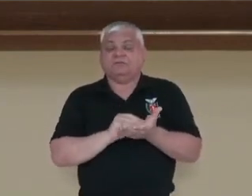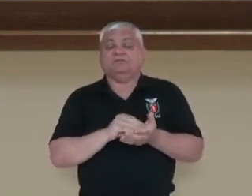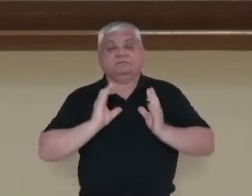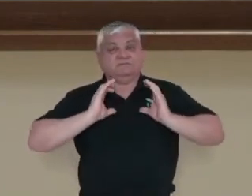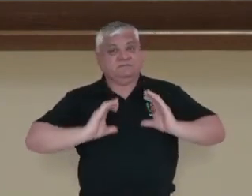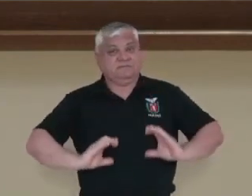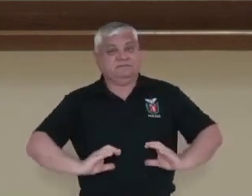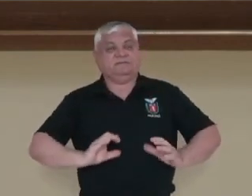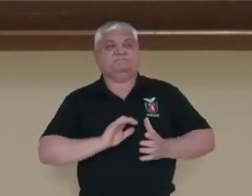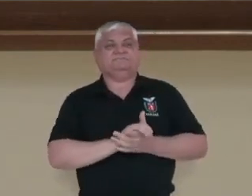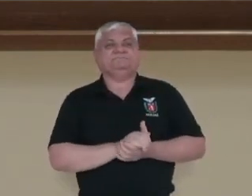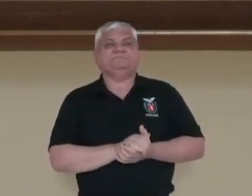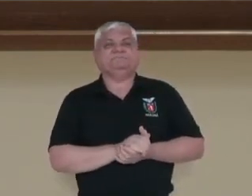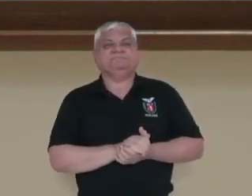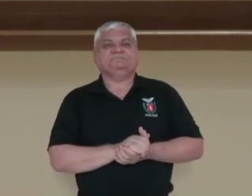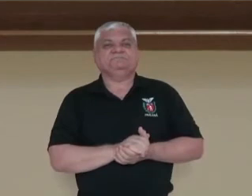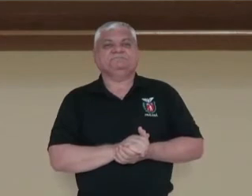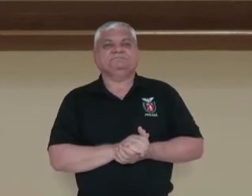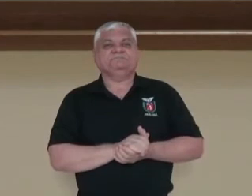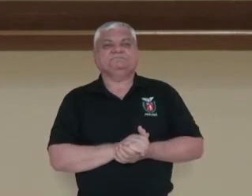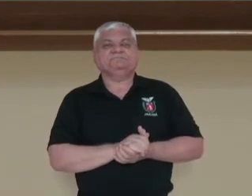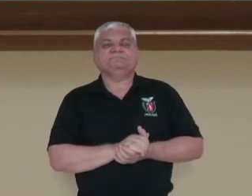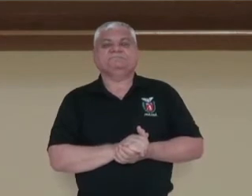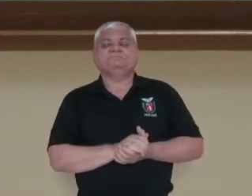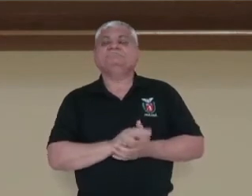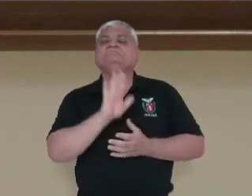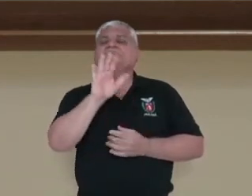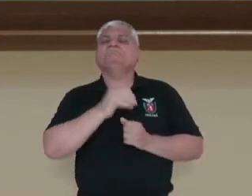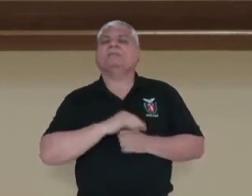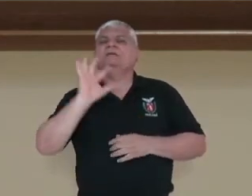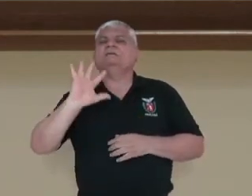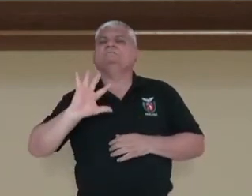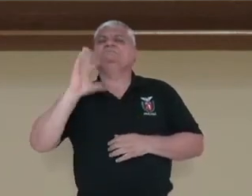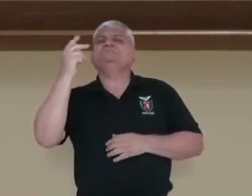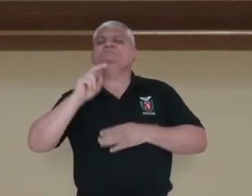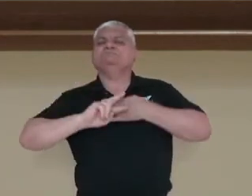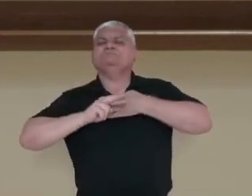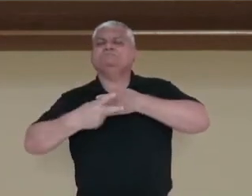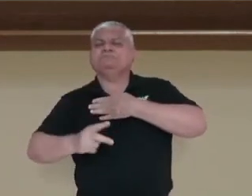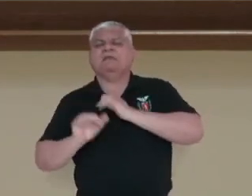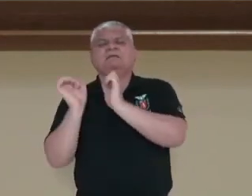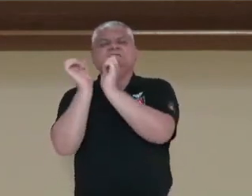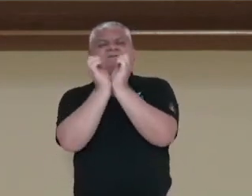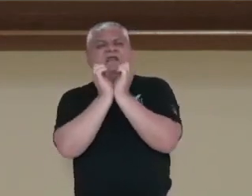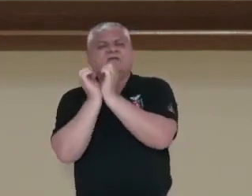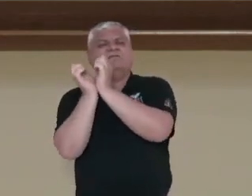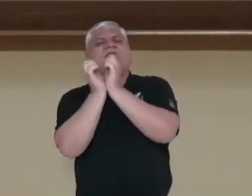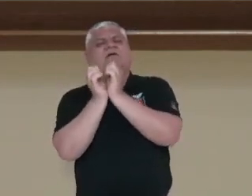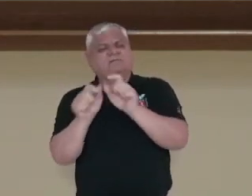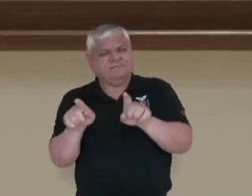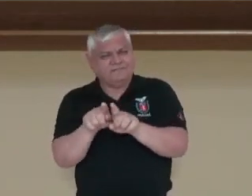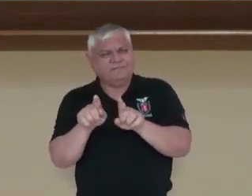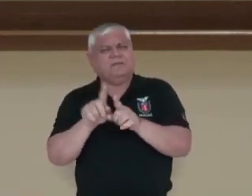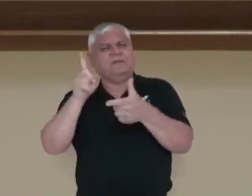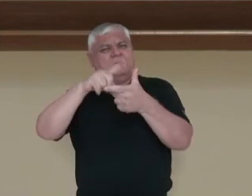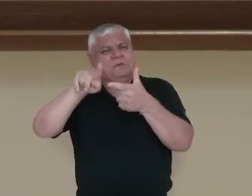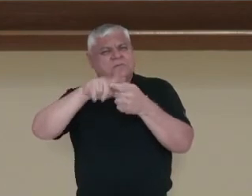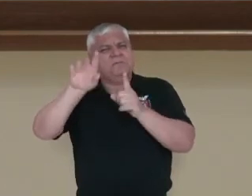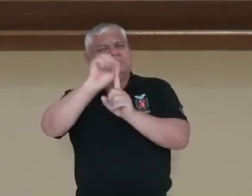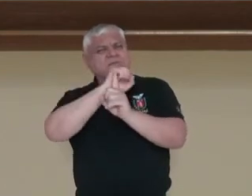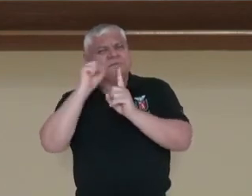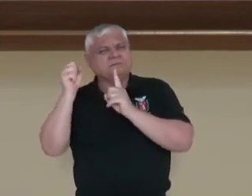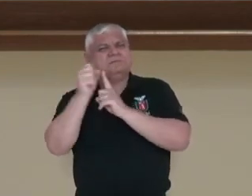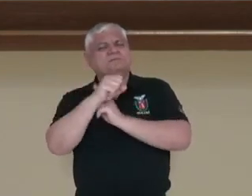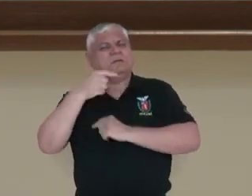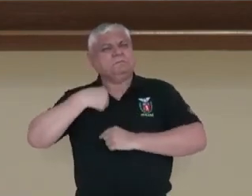cidadania. E as consequências de escravidão e outros fenômenos sociais que também são altamente complexos para